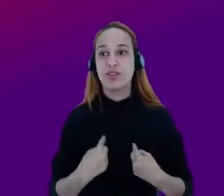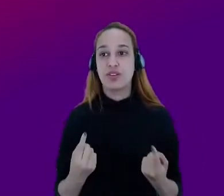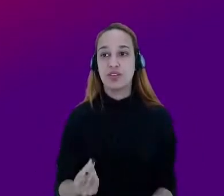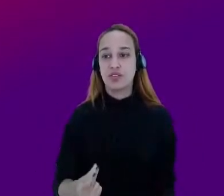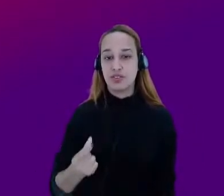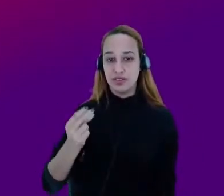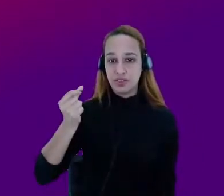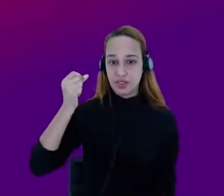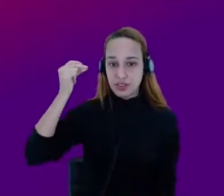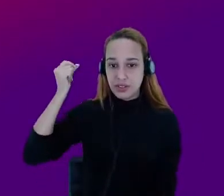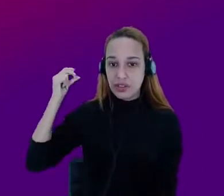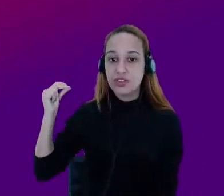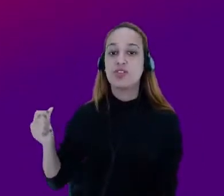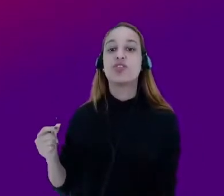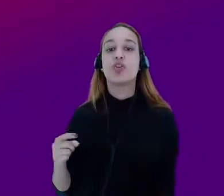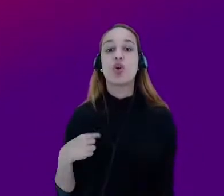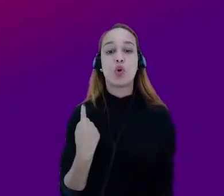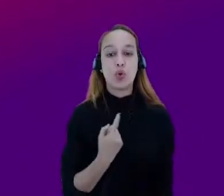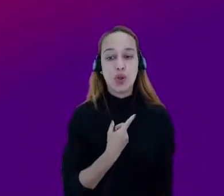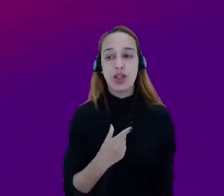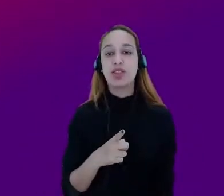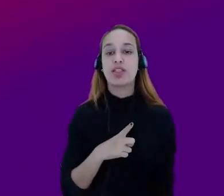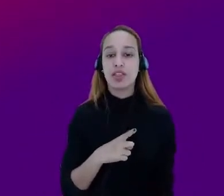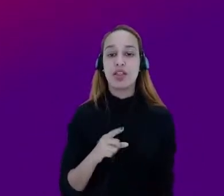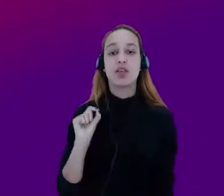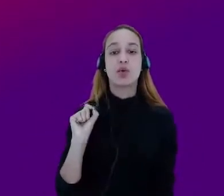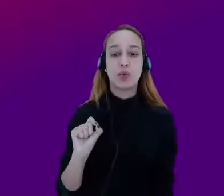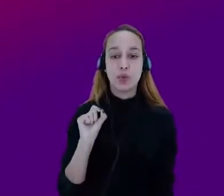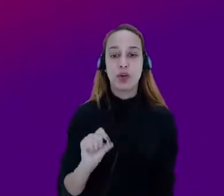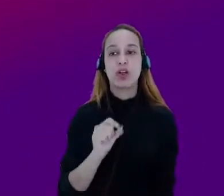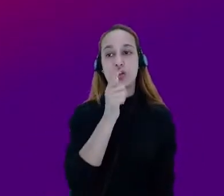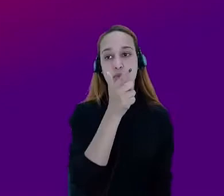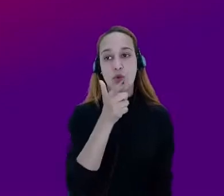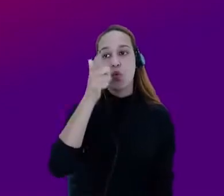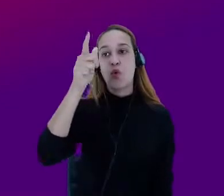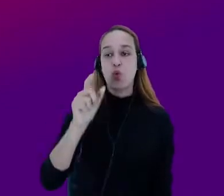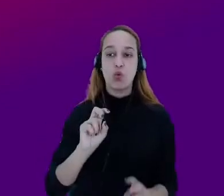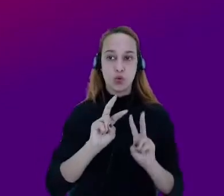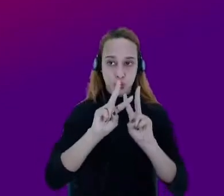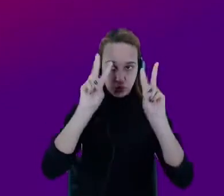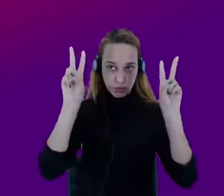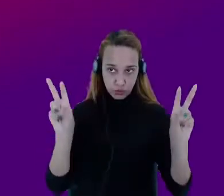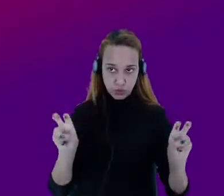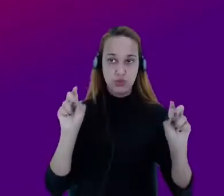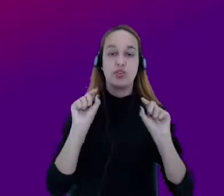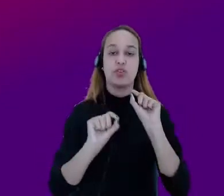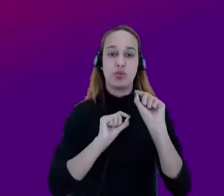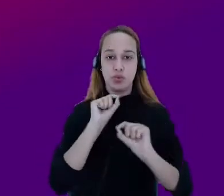antigos, né? Nós temos aqui uma outra questão, que é...